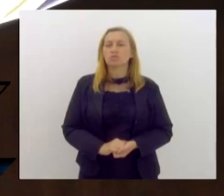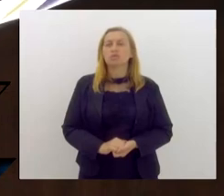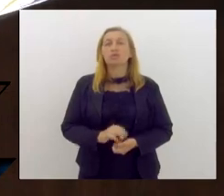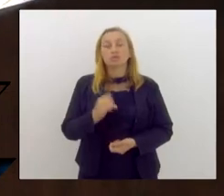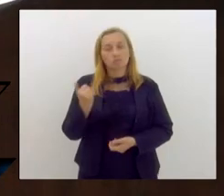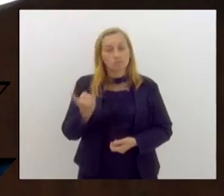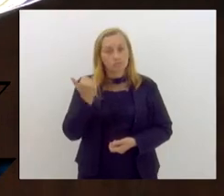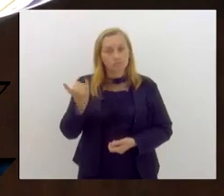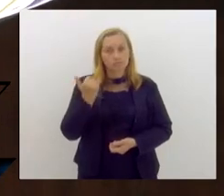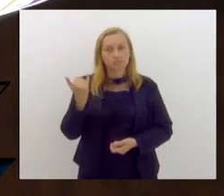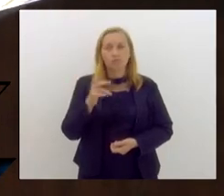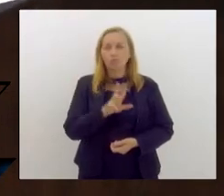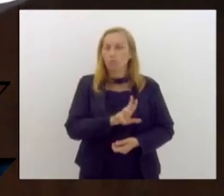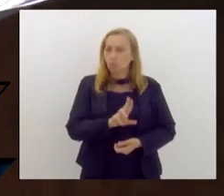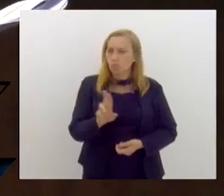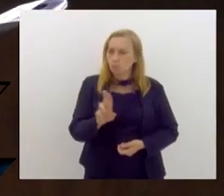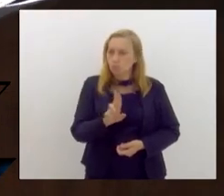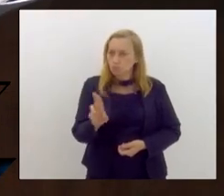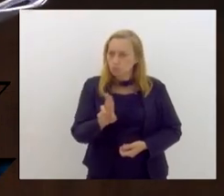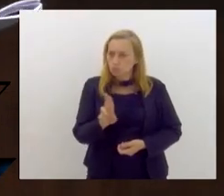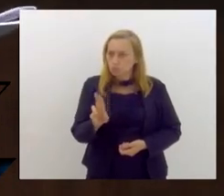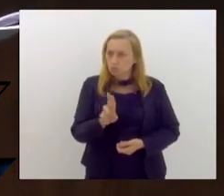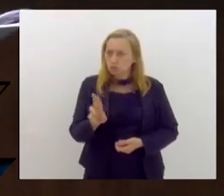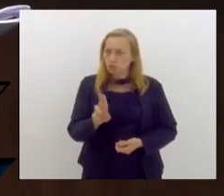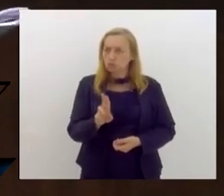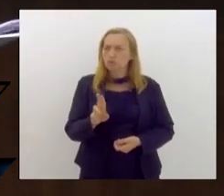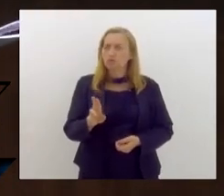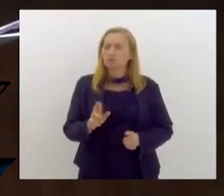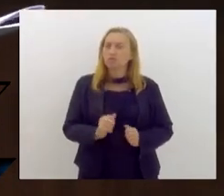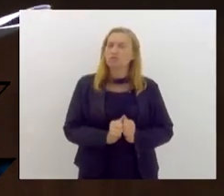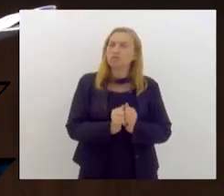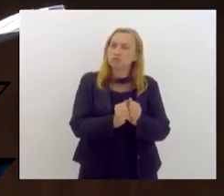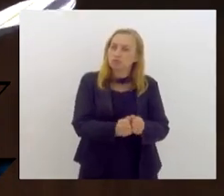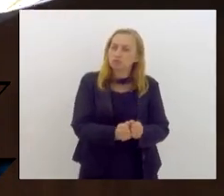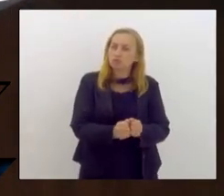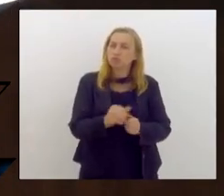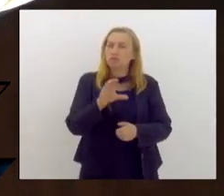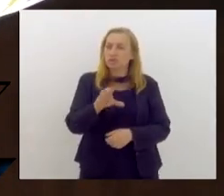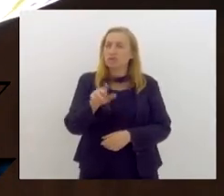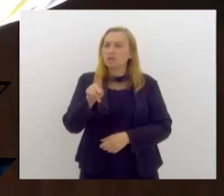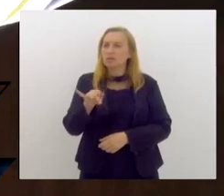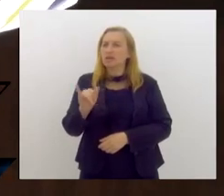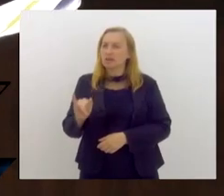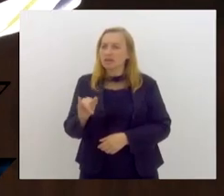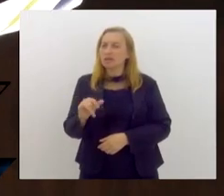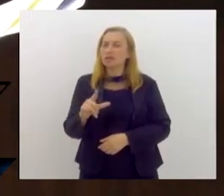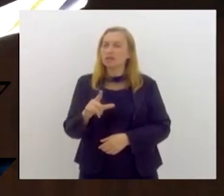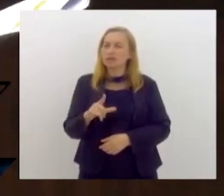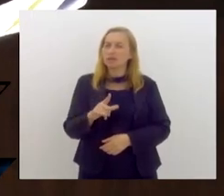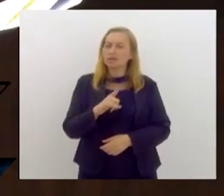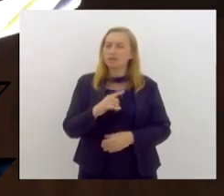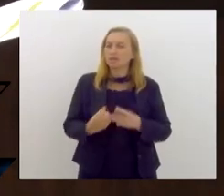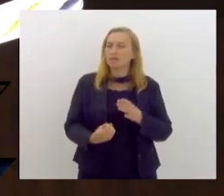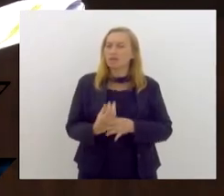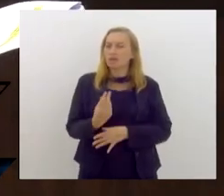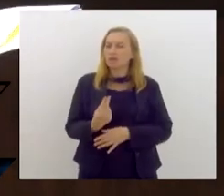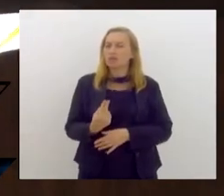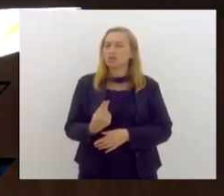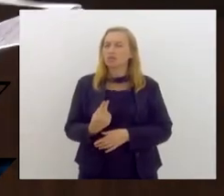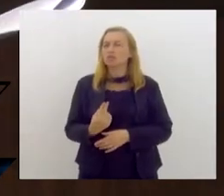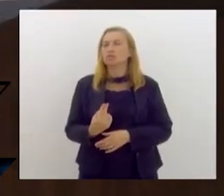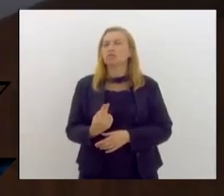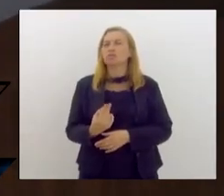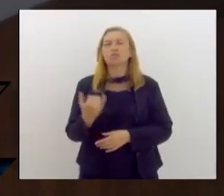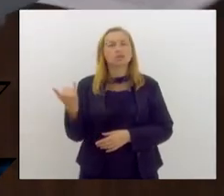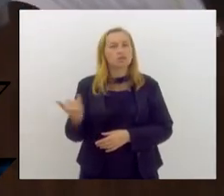jus que o nome daqueles que participaram dessa CPI conste como autores. E quero lembrar aqui